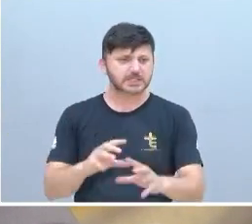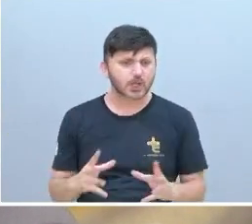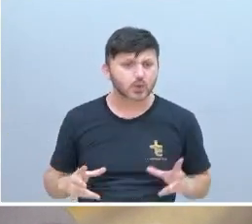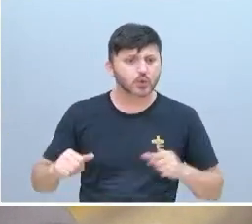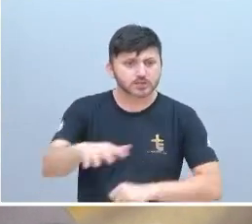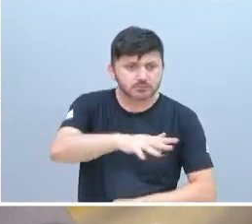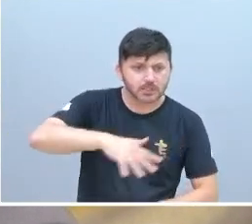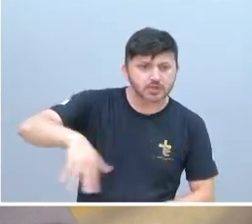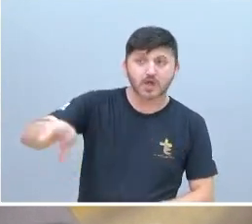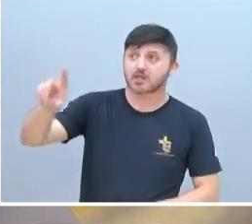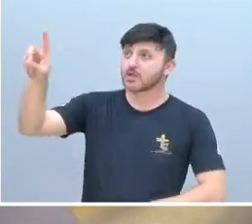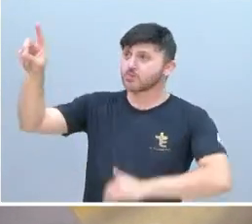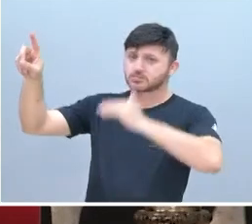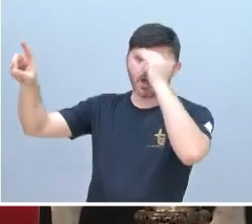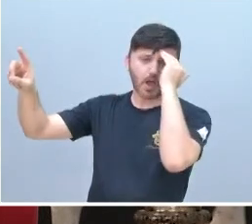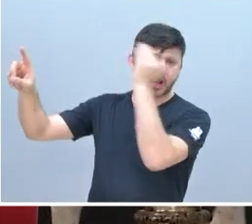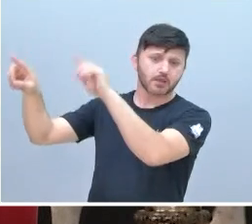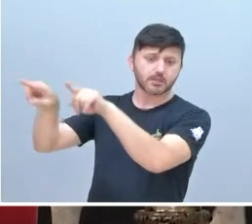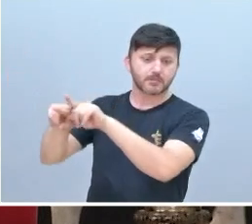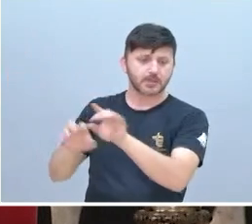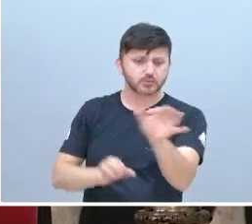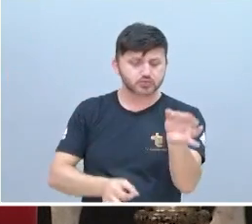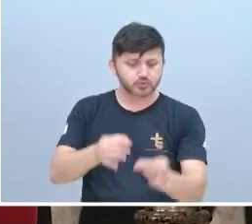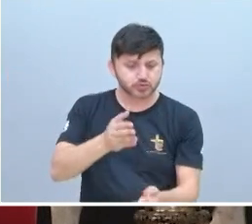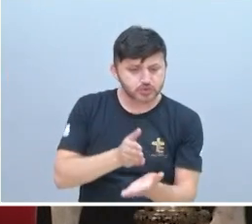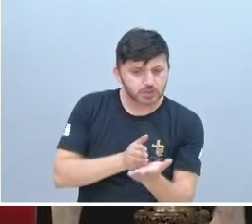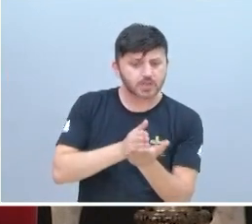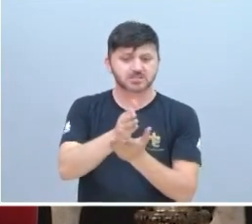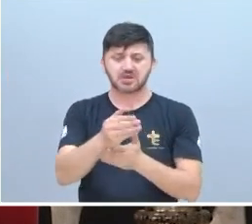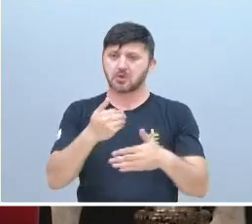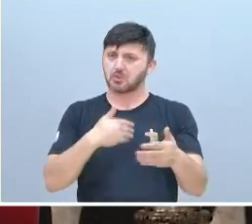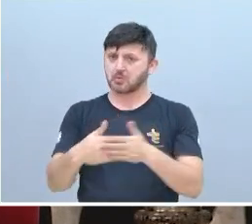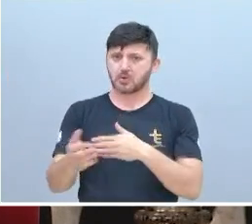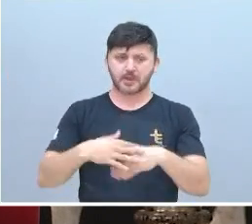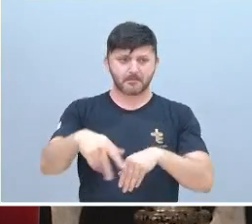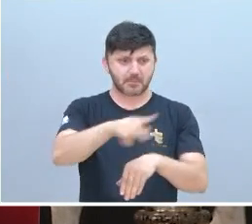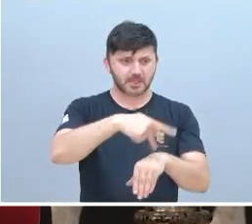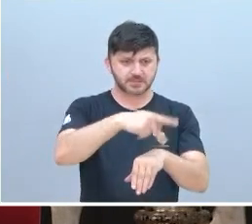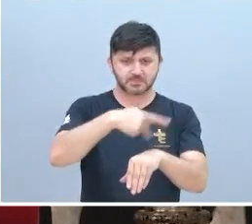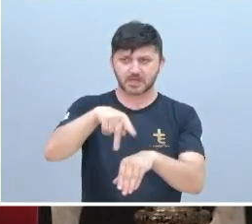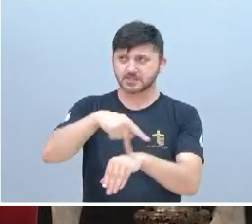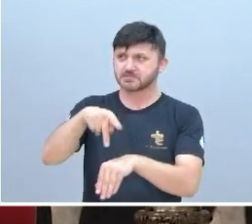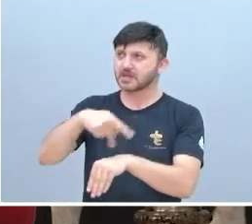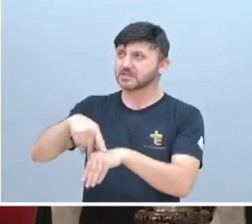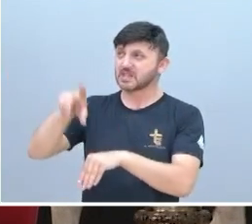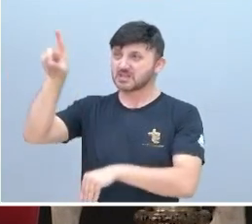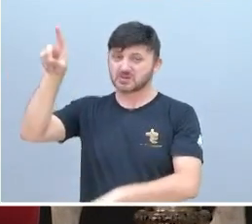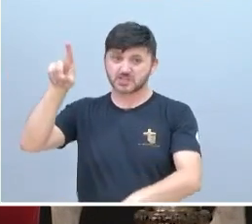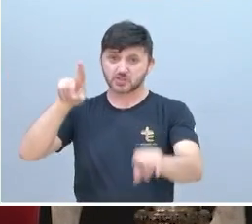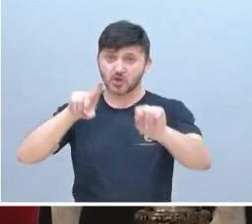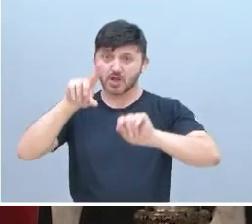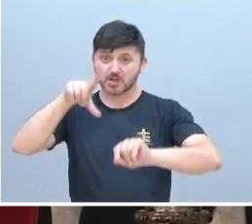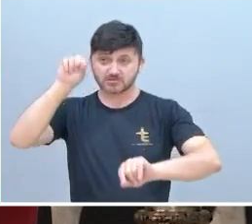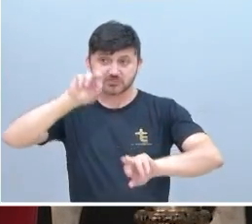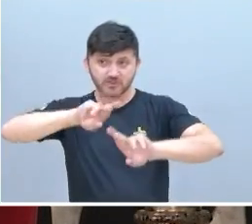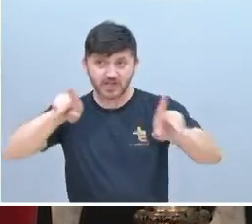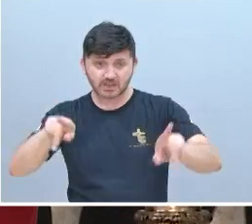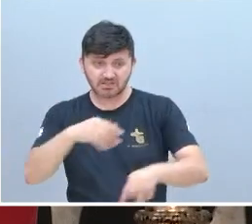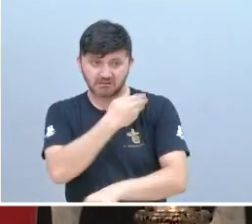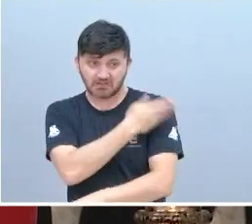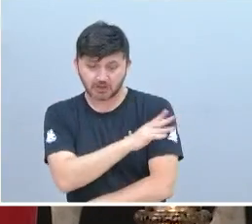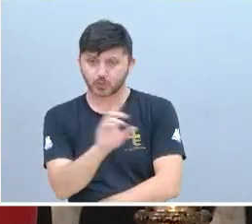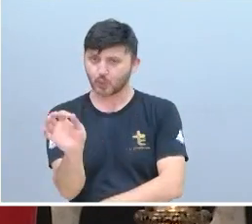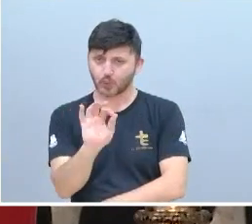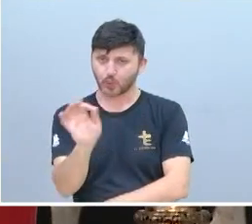e pratica a justiça, qualquer que seja a nação a que pertença. Deus enviou sua palavra